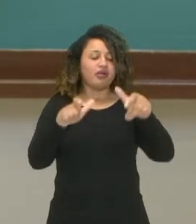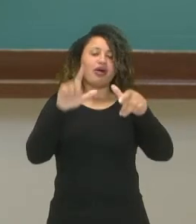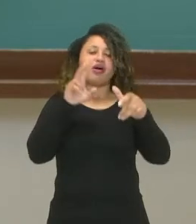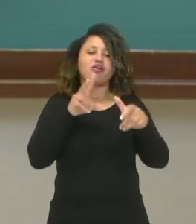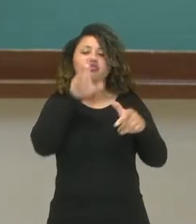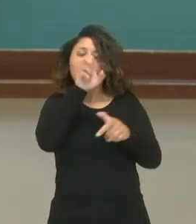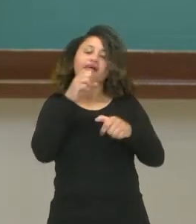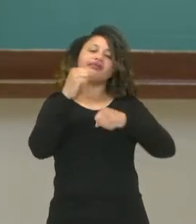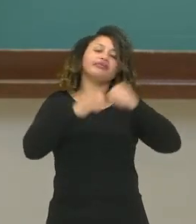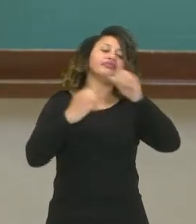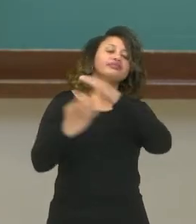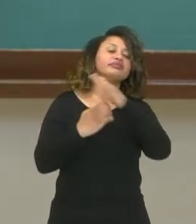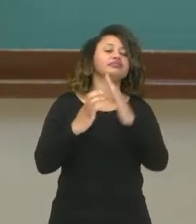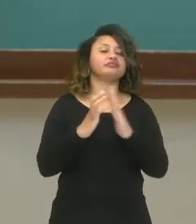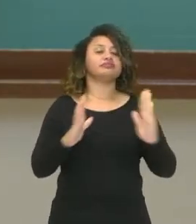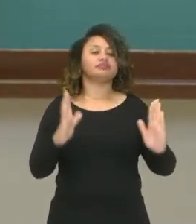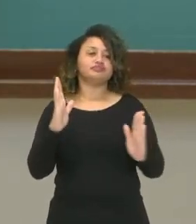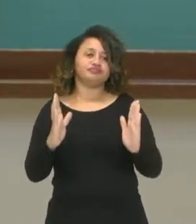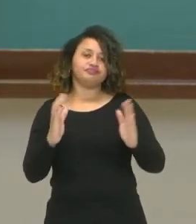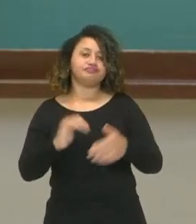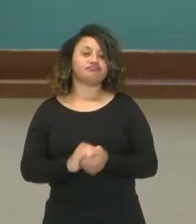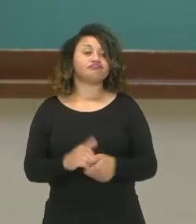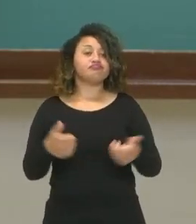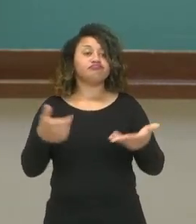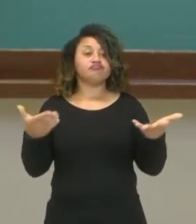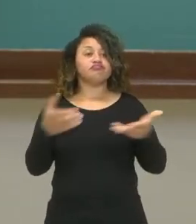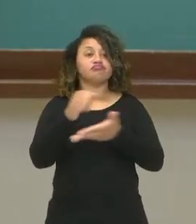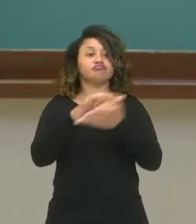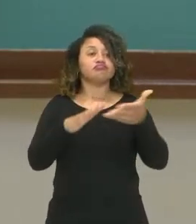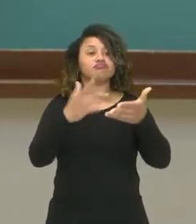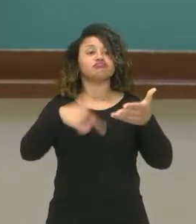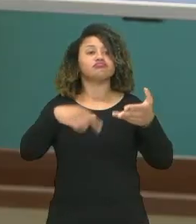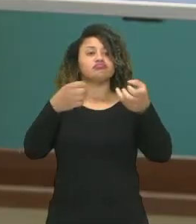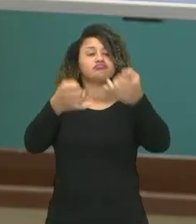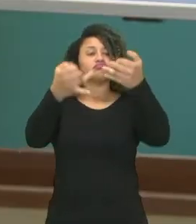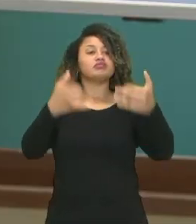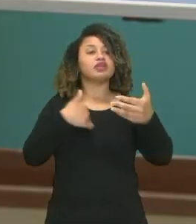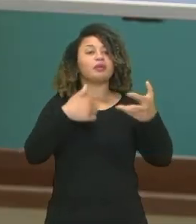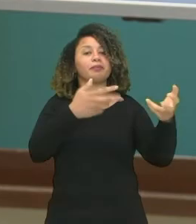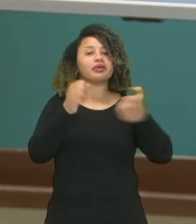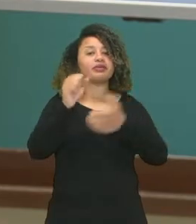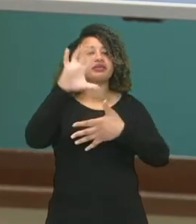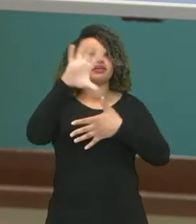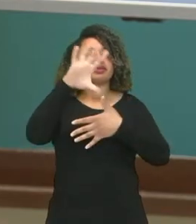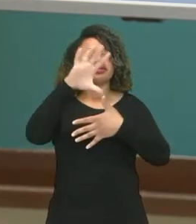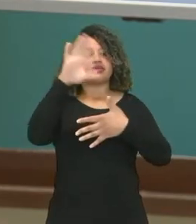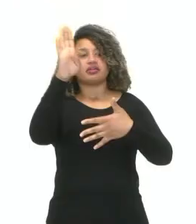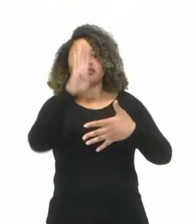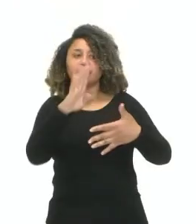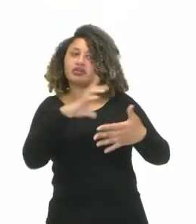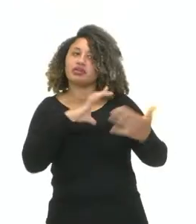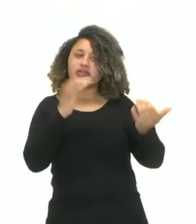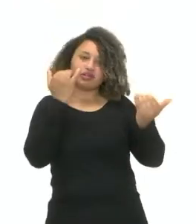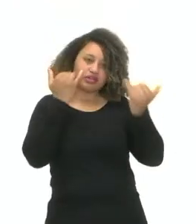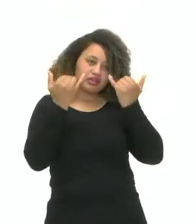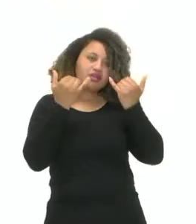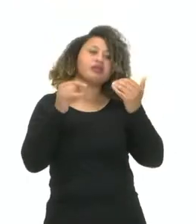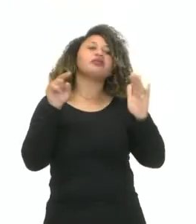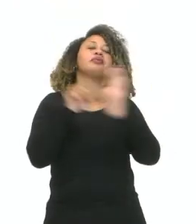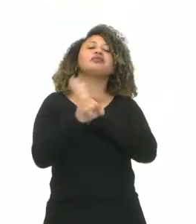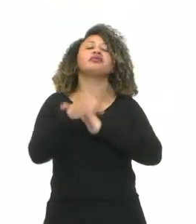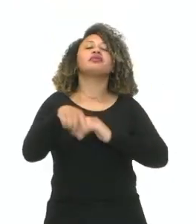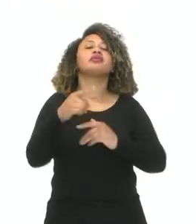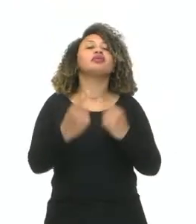forte neste período. Exercício para a gente conversar, observe bem o mapa do Brasil, tem algumas informações, e eu te